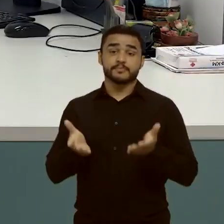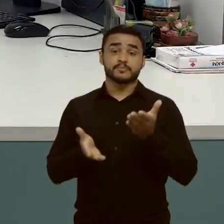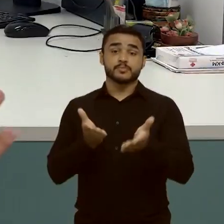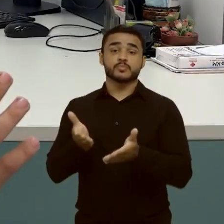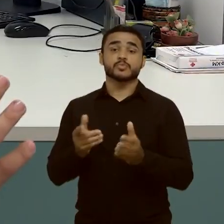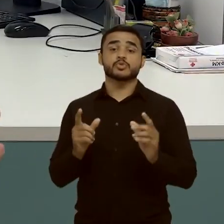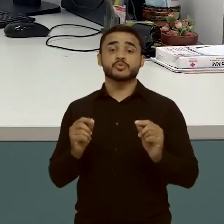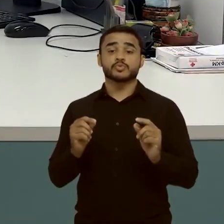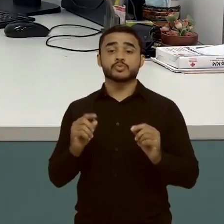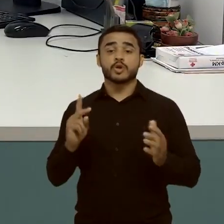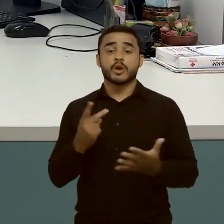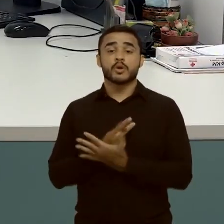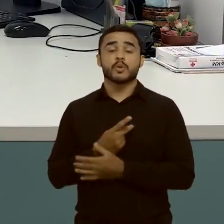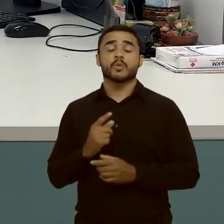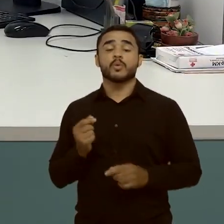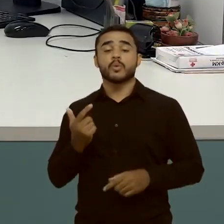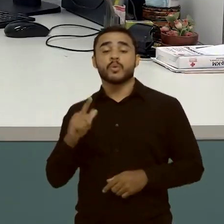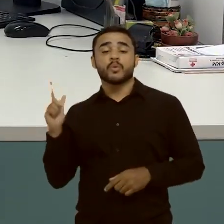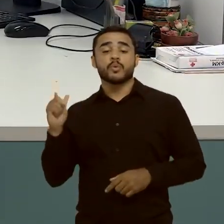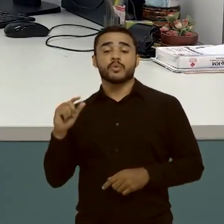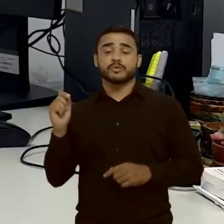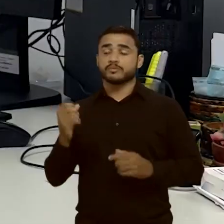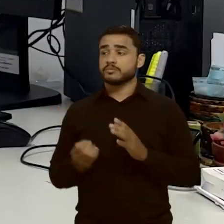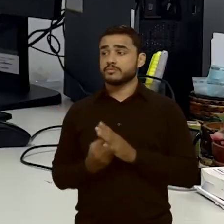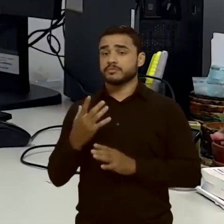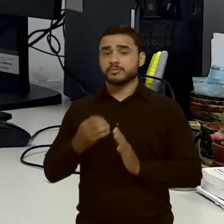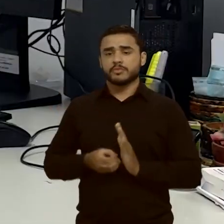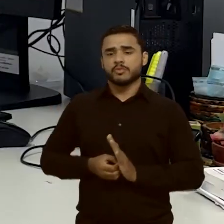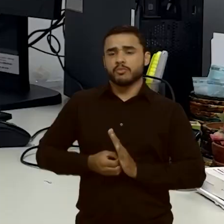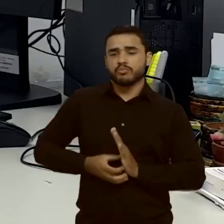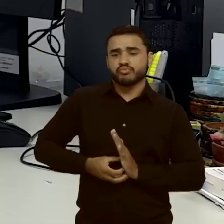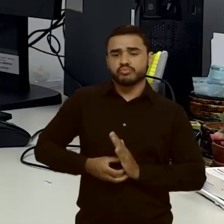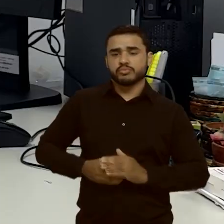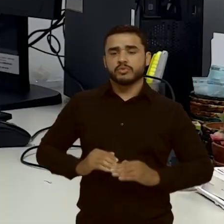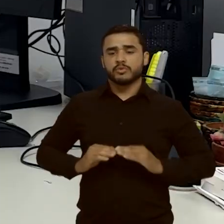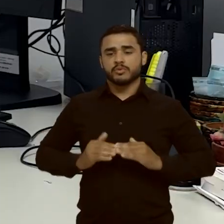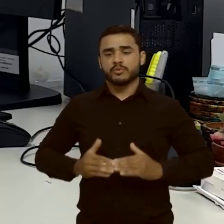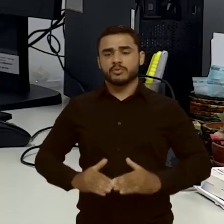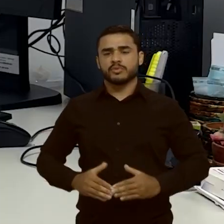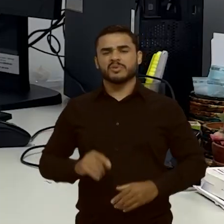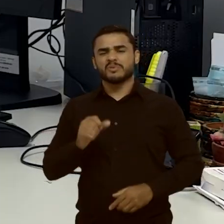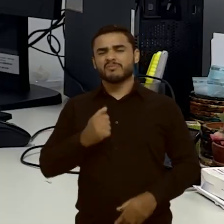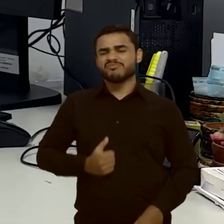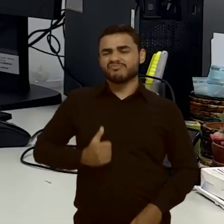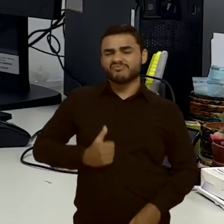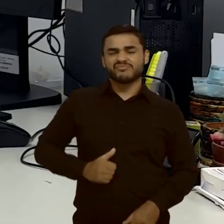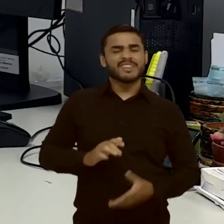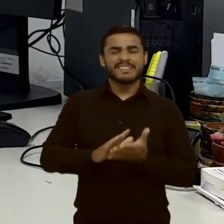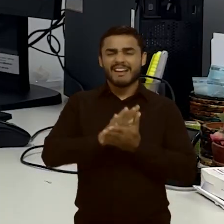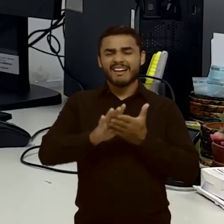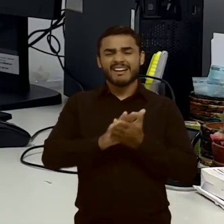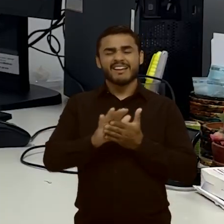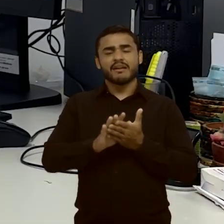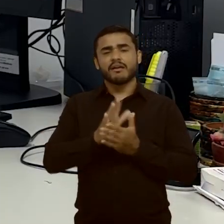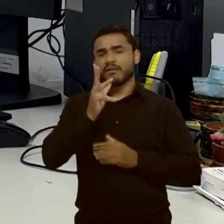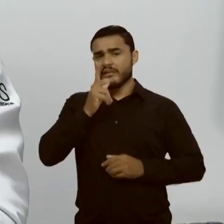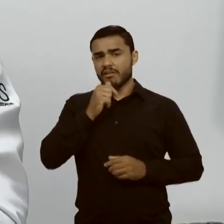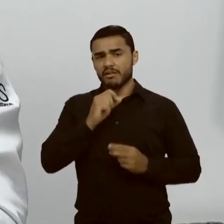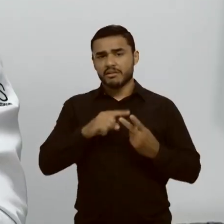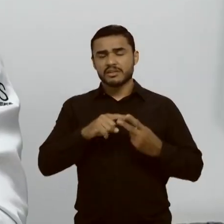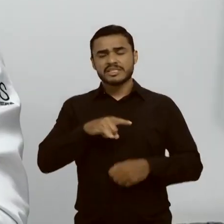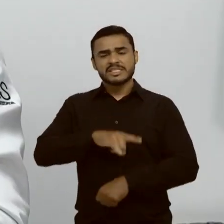causas para o surgimento das hérnias da parede abdominal. Constipação crônica ou dificuldade miccional, né, que é a dificuldade para